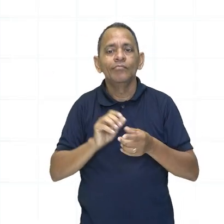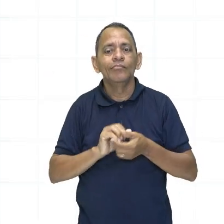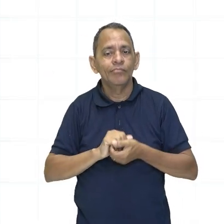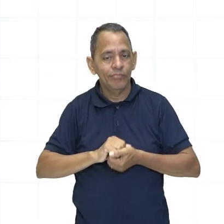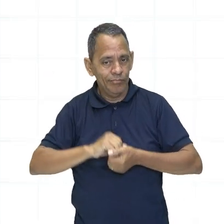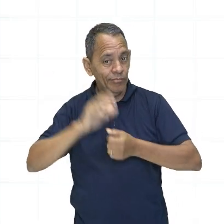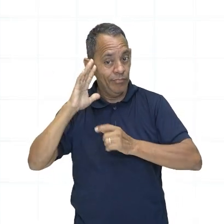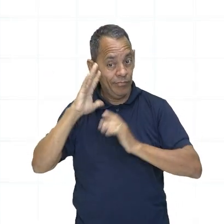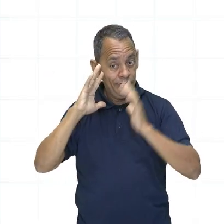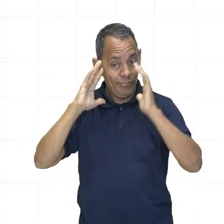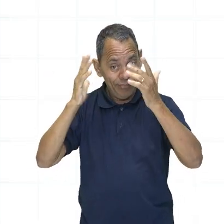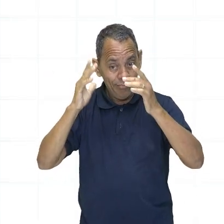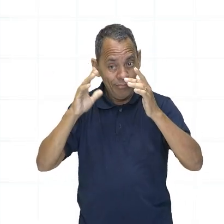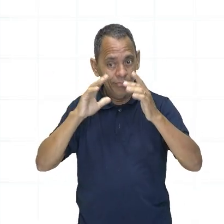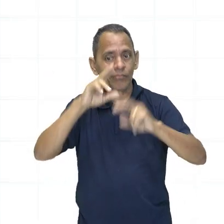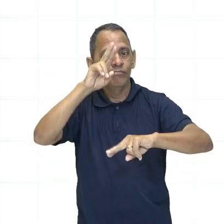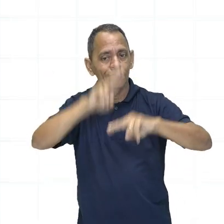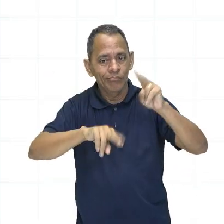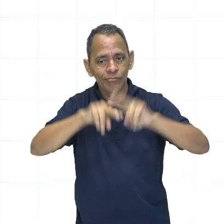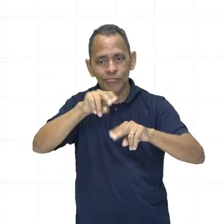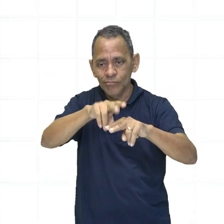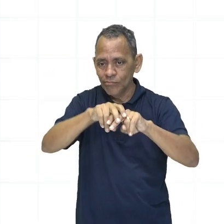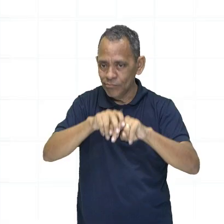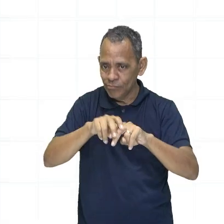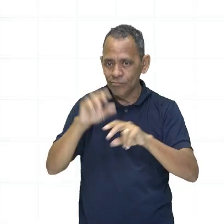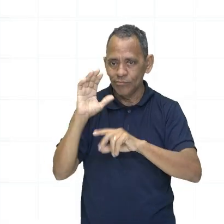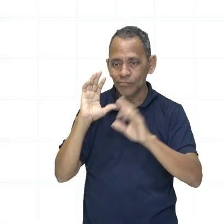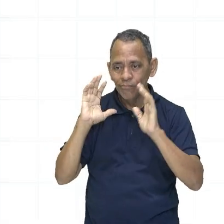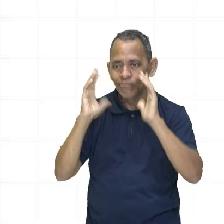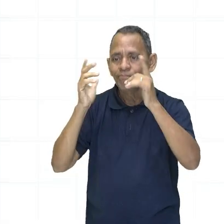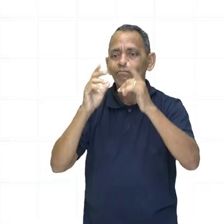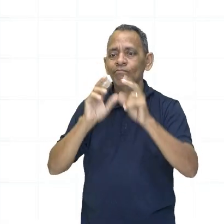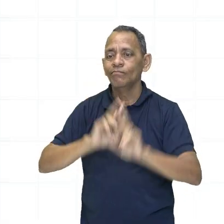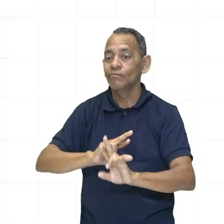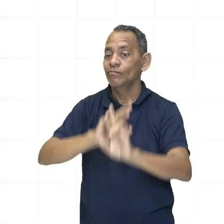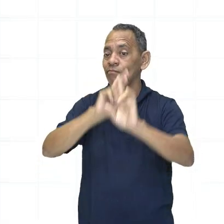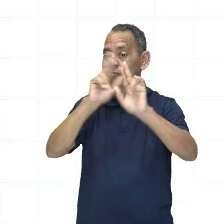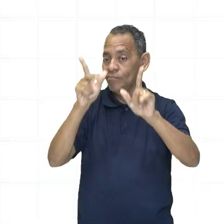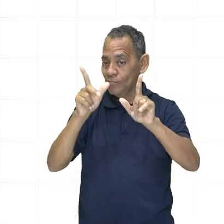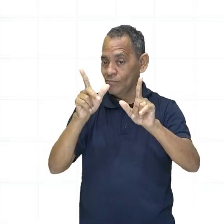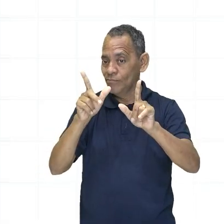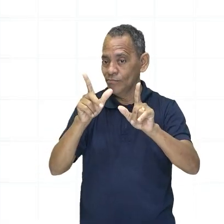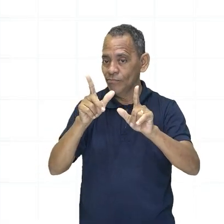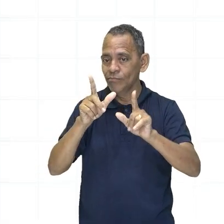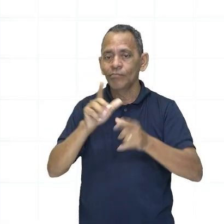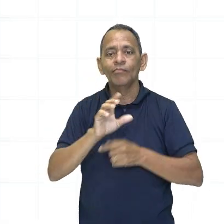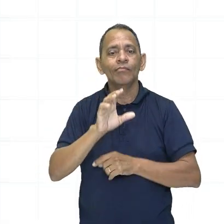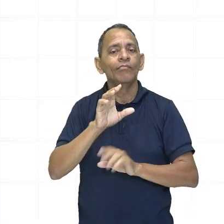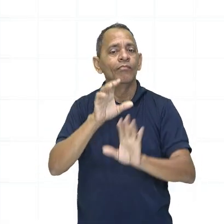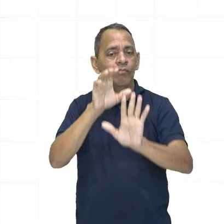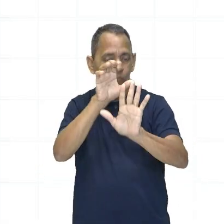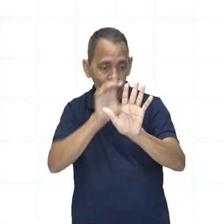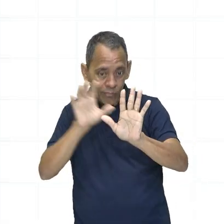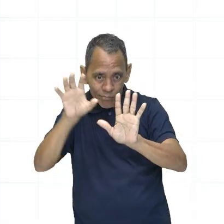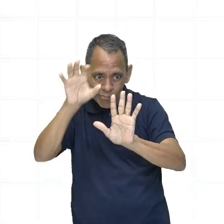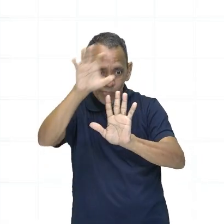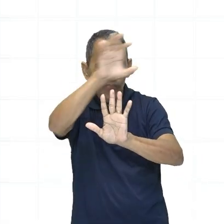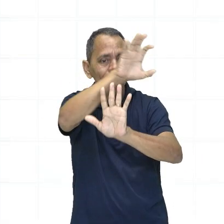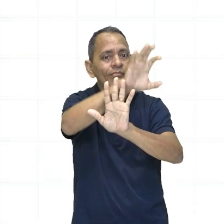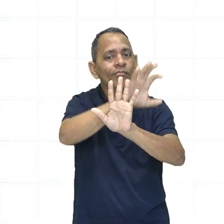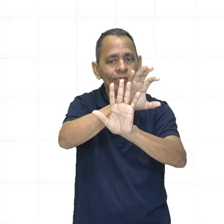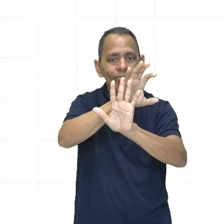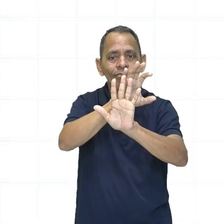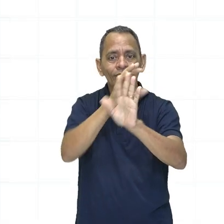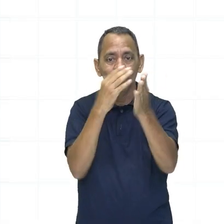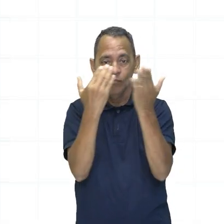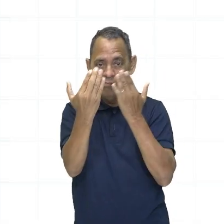juninos. Por isso, essas festas são diferentes de uma região para a outra, como já foi falado.